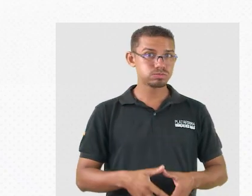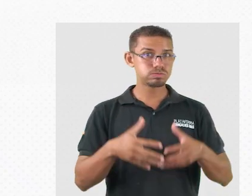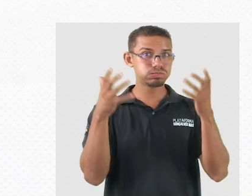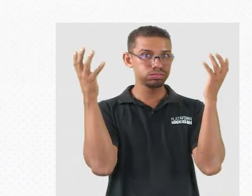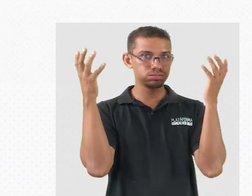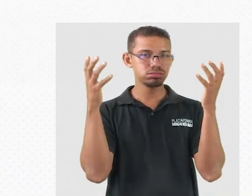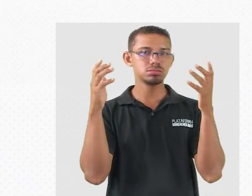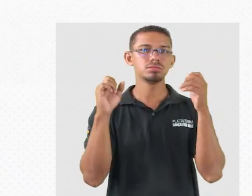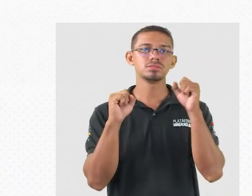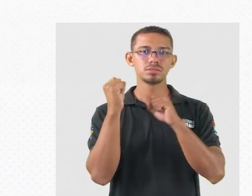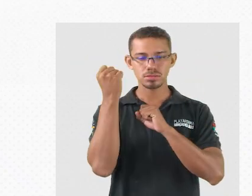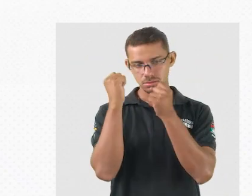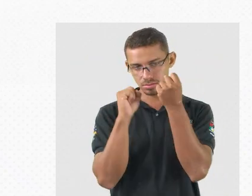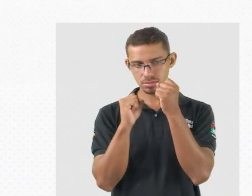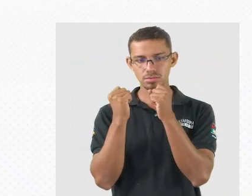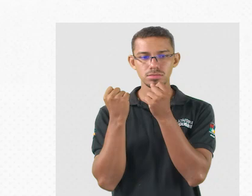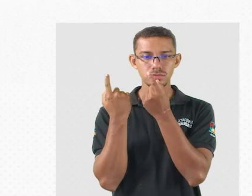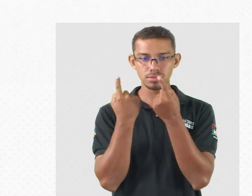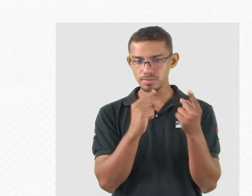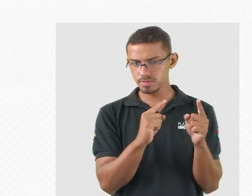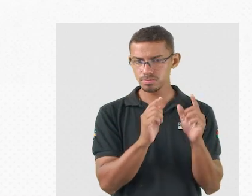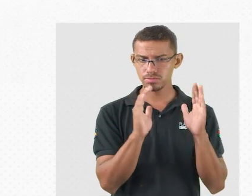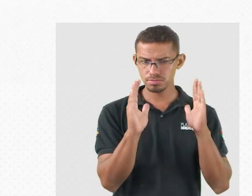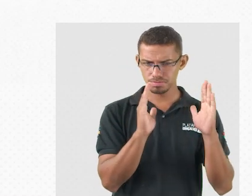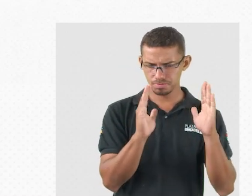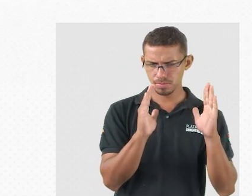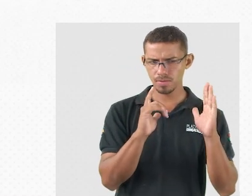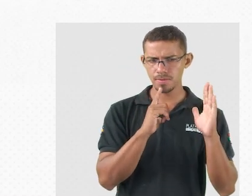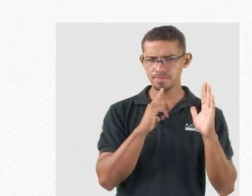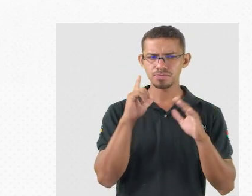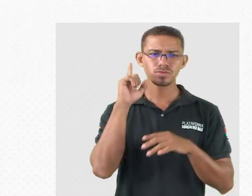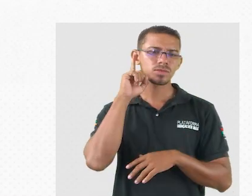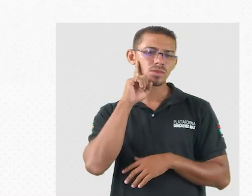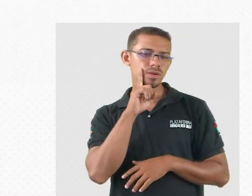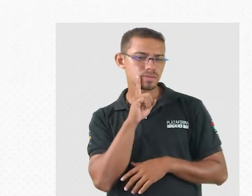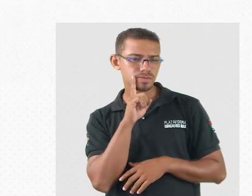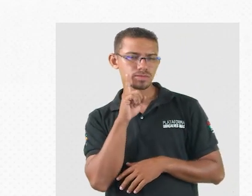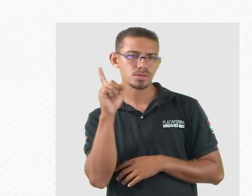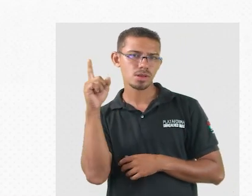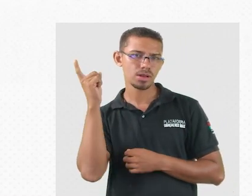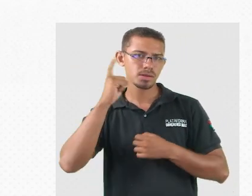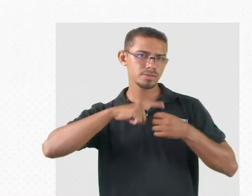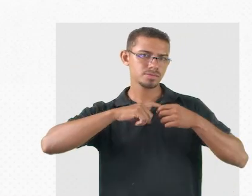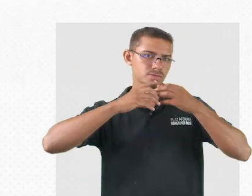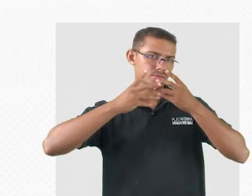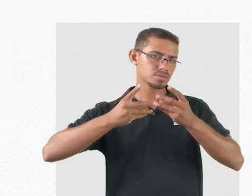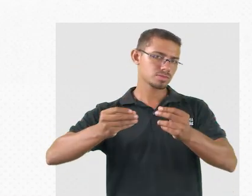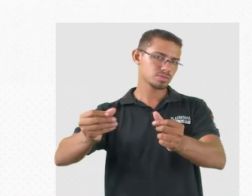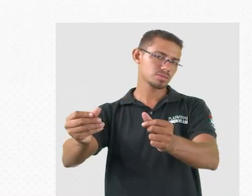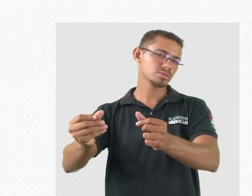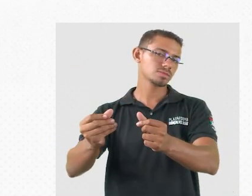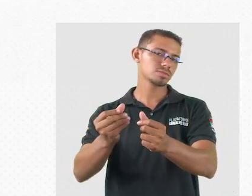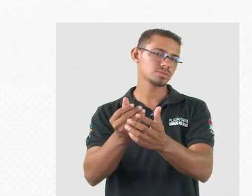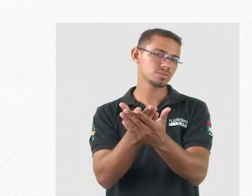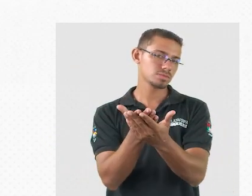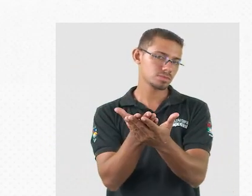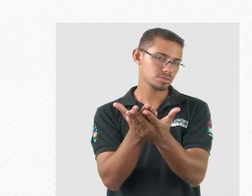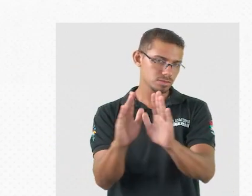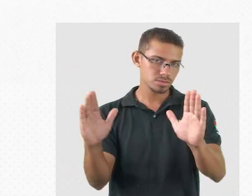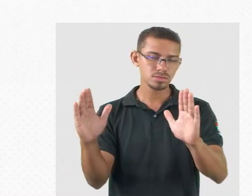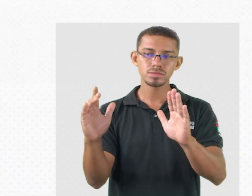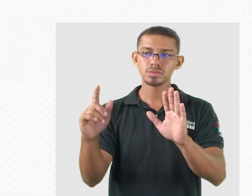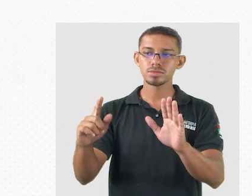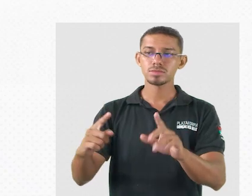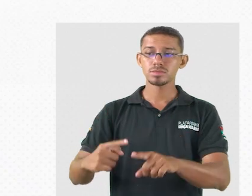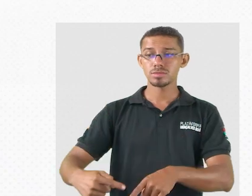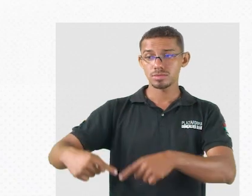industrial também, provocado por um momento que você tem nos Estados Unidos, que depois, claro, desaparece. Então você tem essa concorrência e